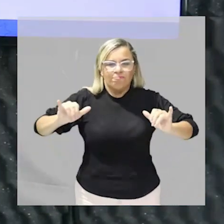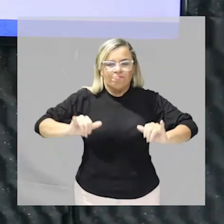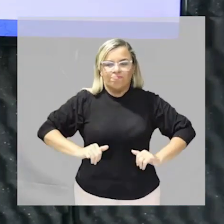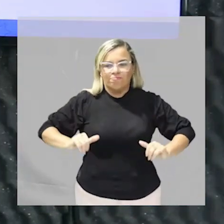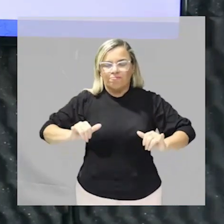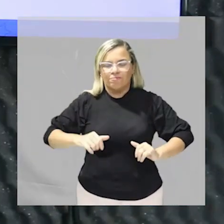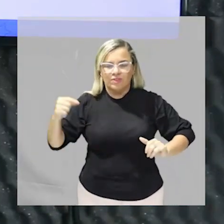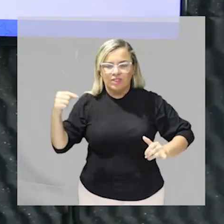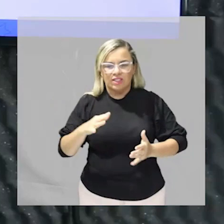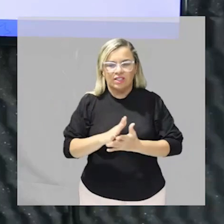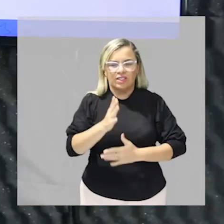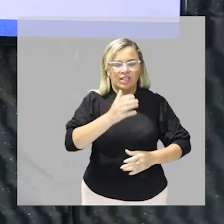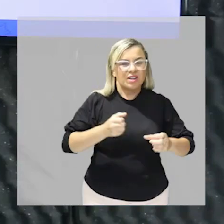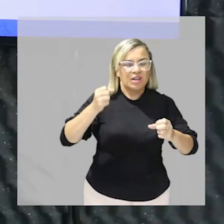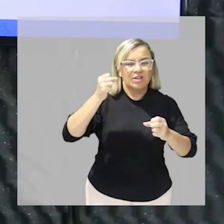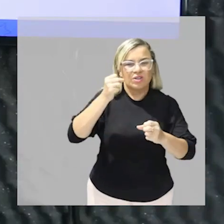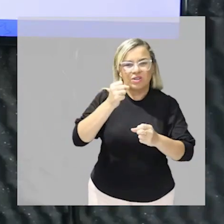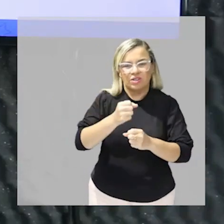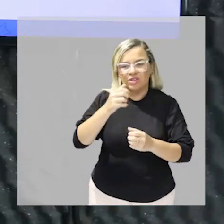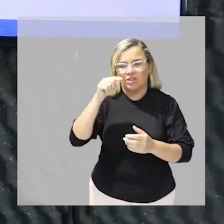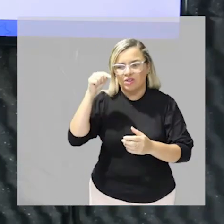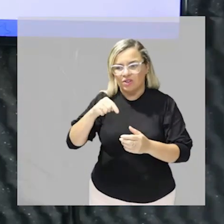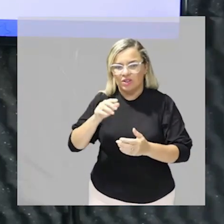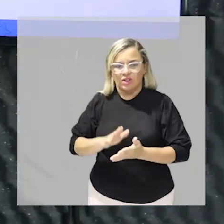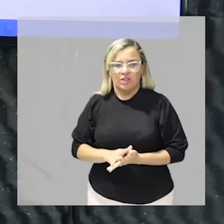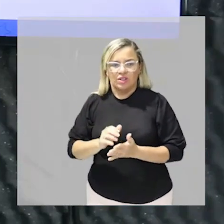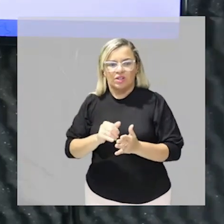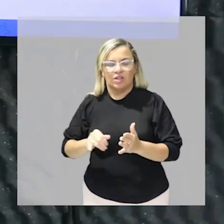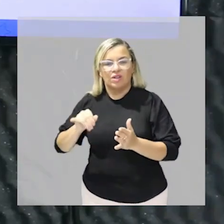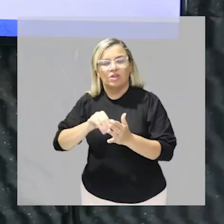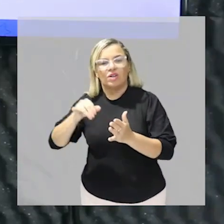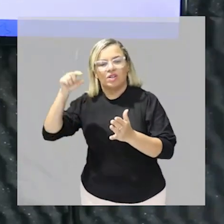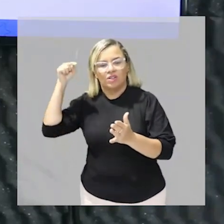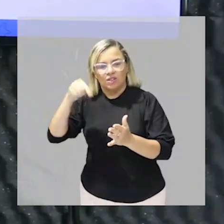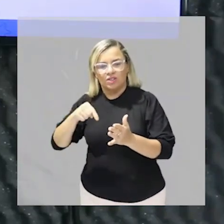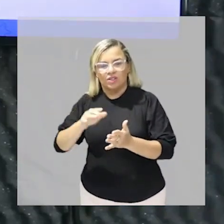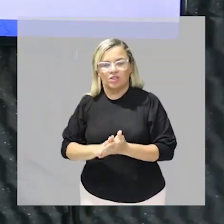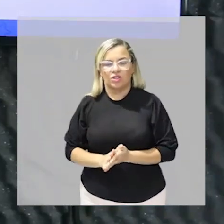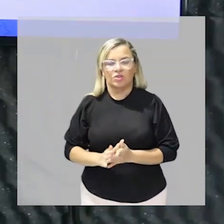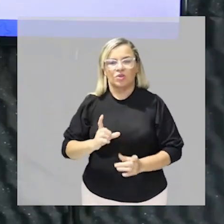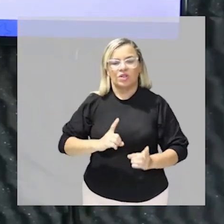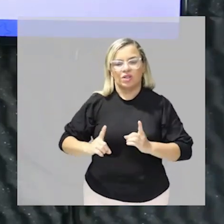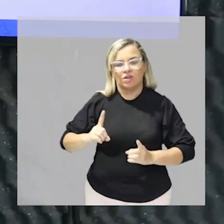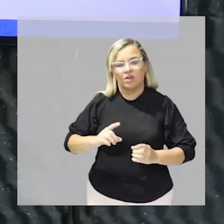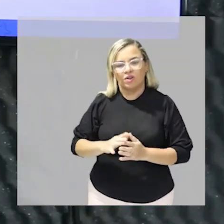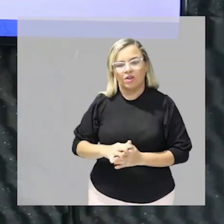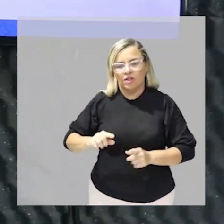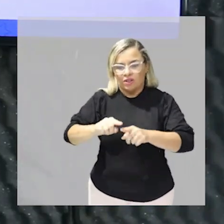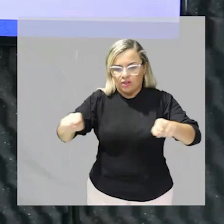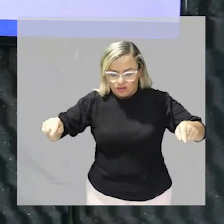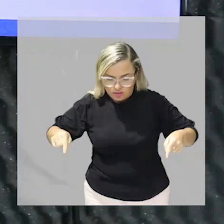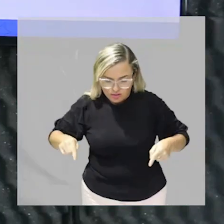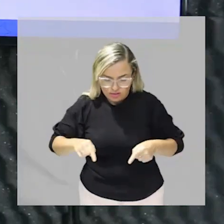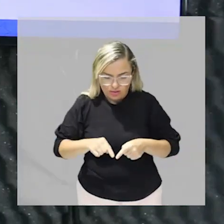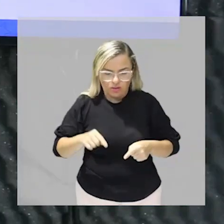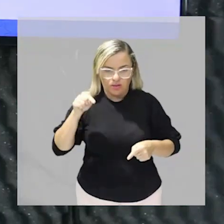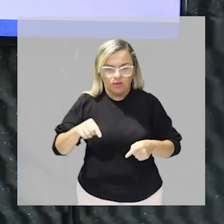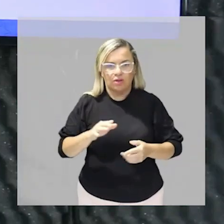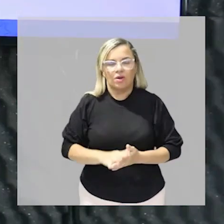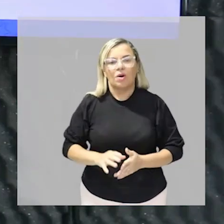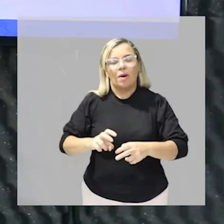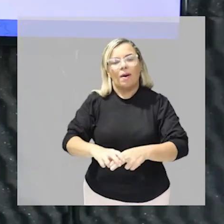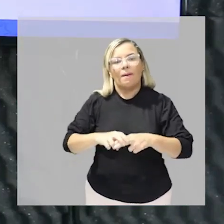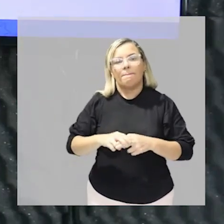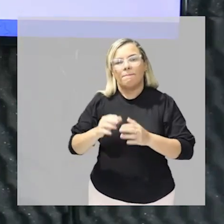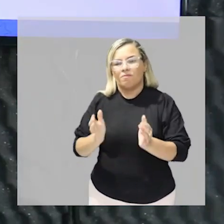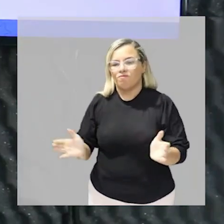reconstrução abrupta das suas identidades e de suas dinâmicas territoriais. Ou seja, mesmo naqueles grupos que têm uma compensação,